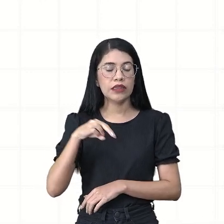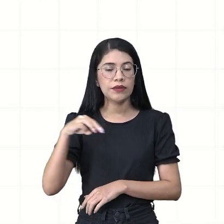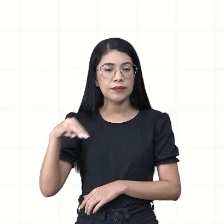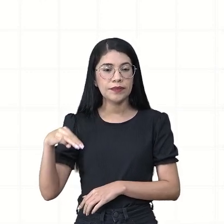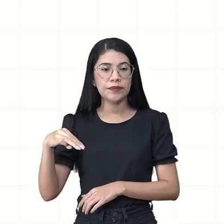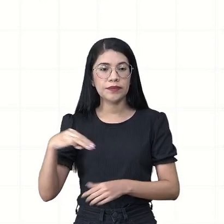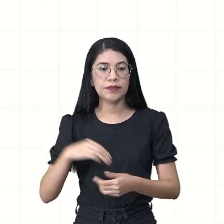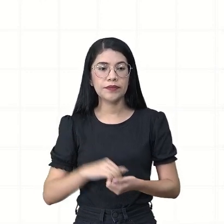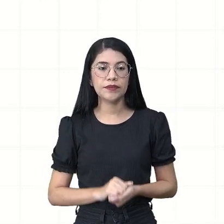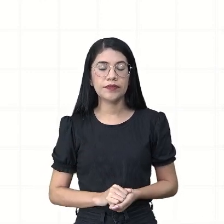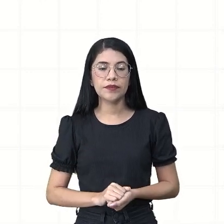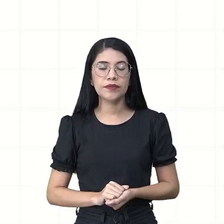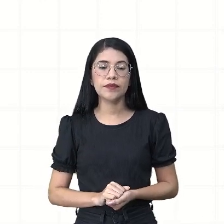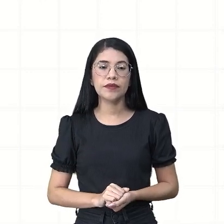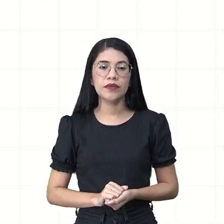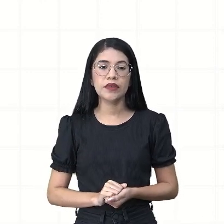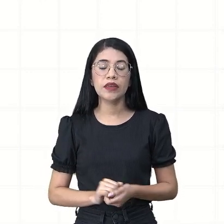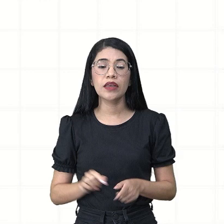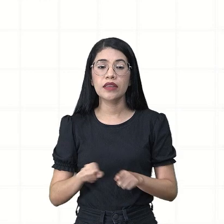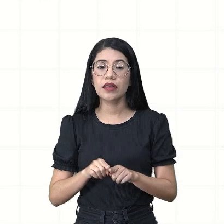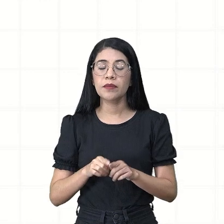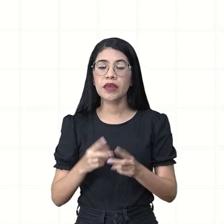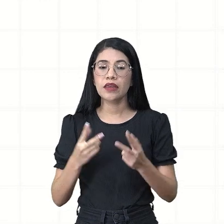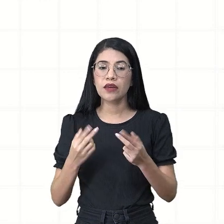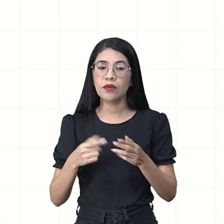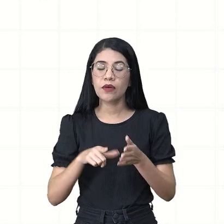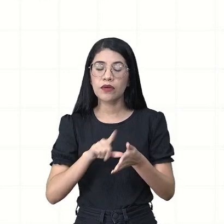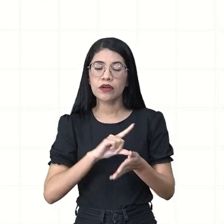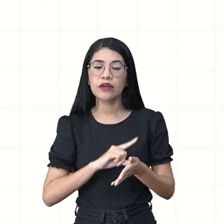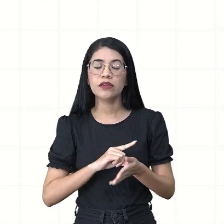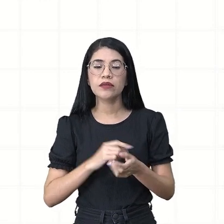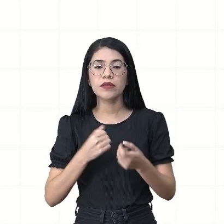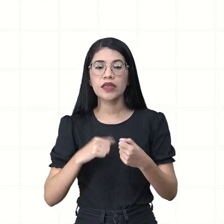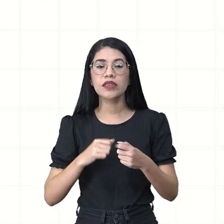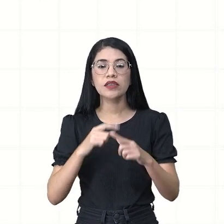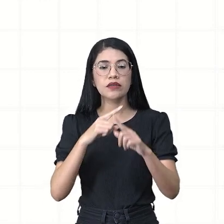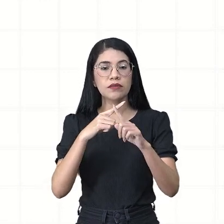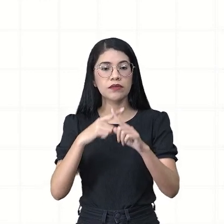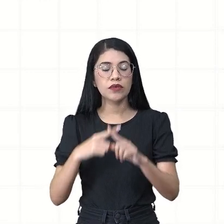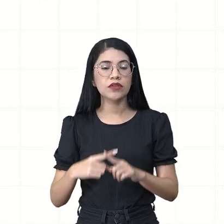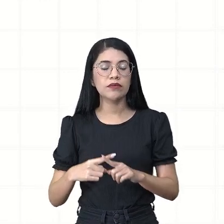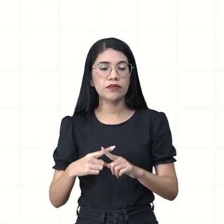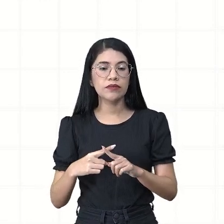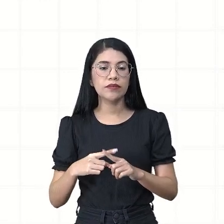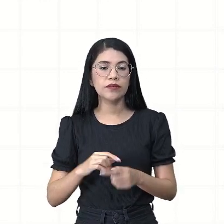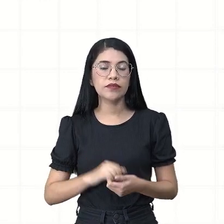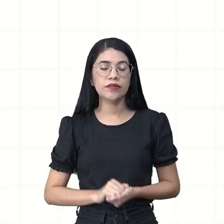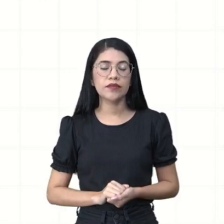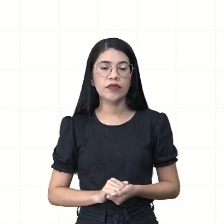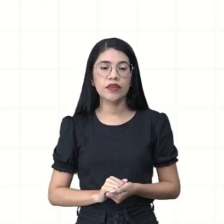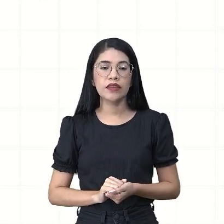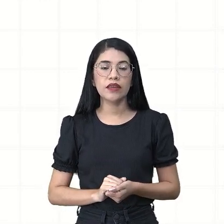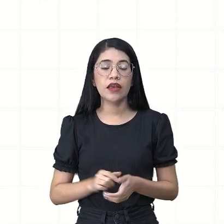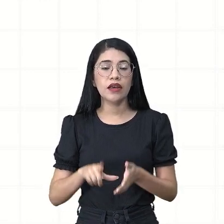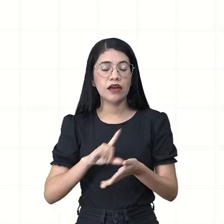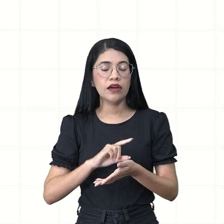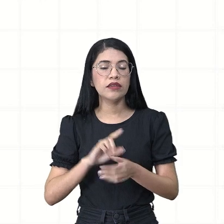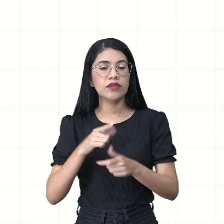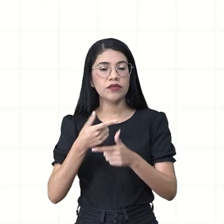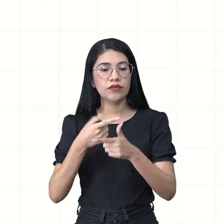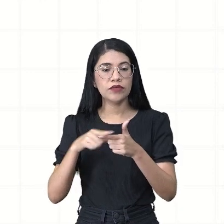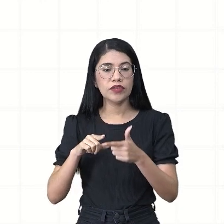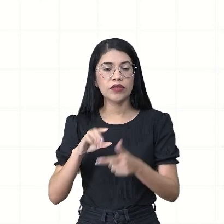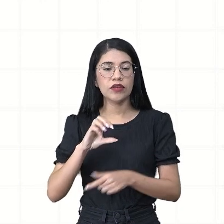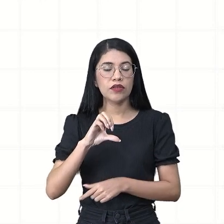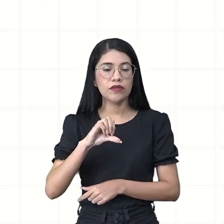Então, igual como a gente fez nos outros problemas, eu preciso fazer essa divisão, né? 914 dividido por